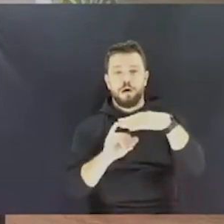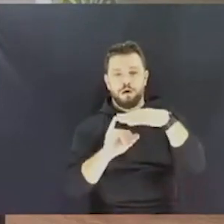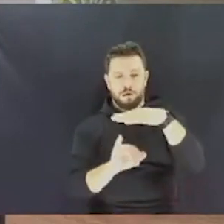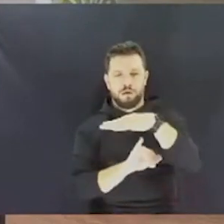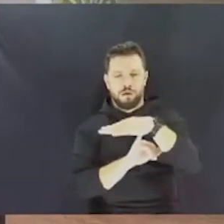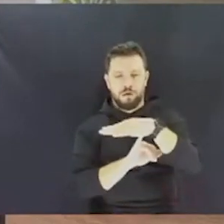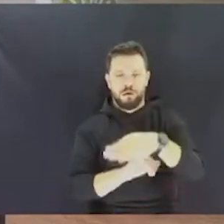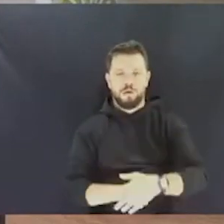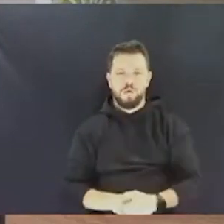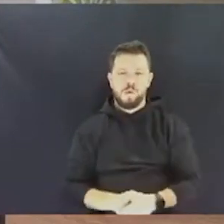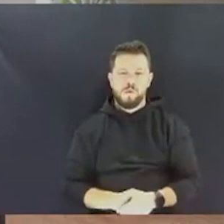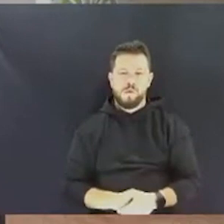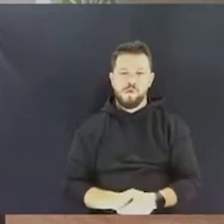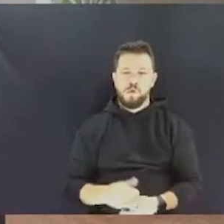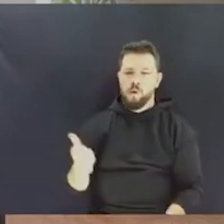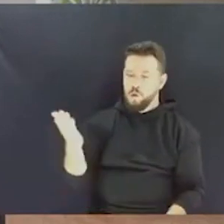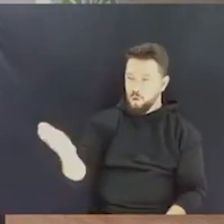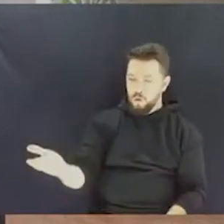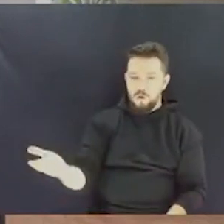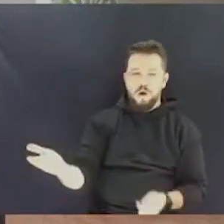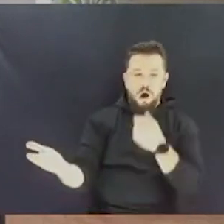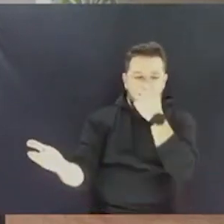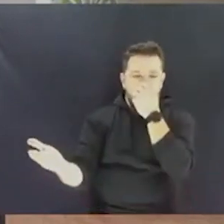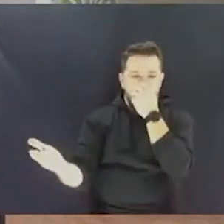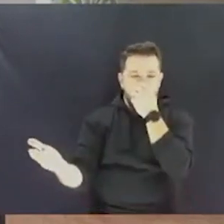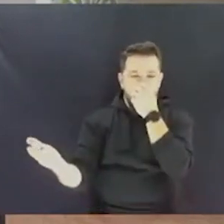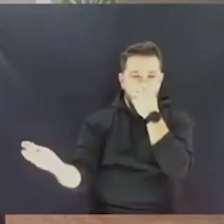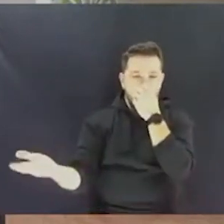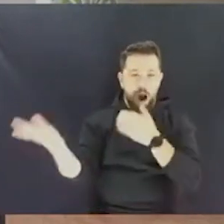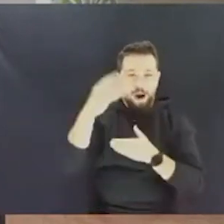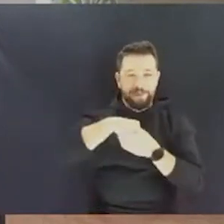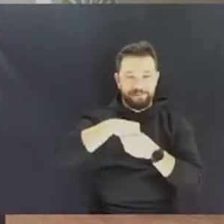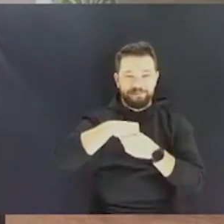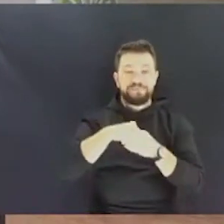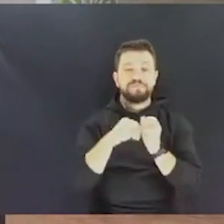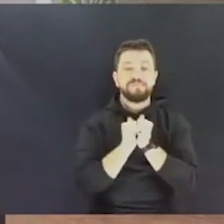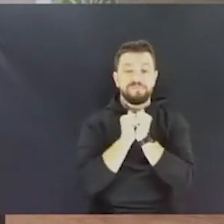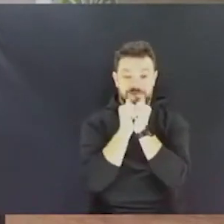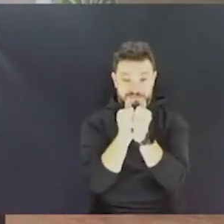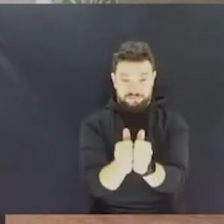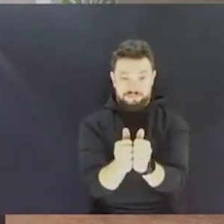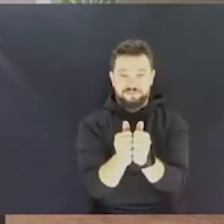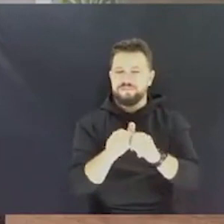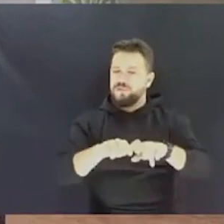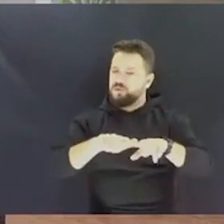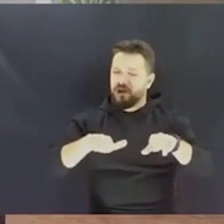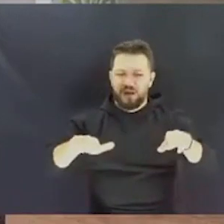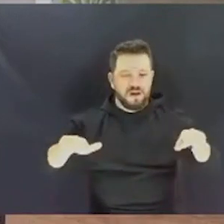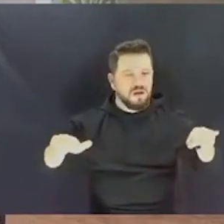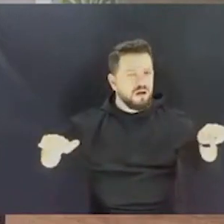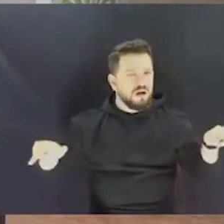que nós estreitamos o relacionamento entre a câmara e a defensoria com a realização dos diversos mutirões de atendimento